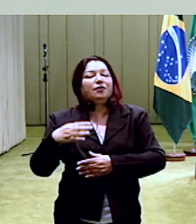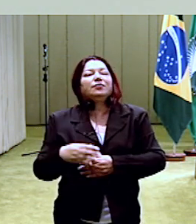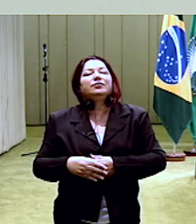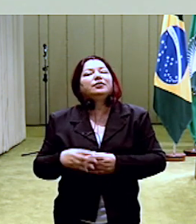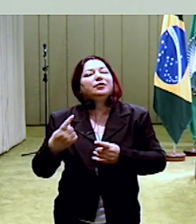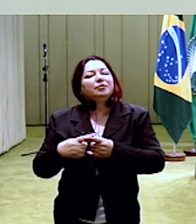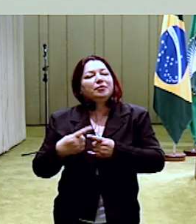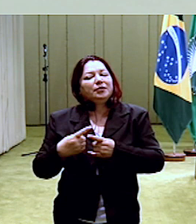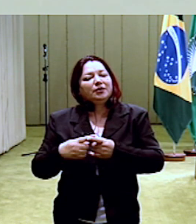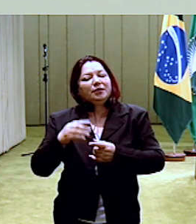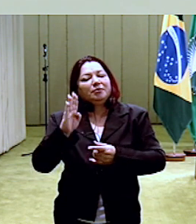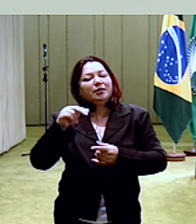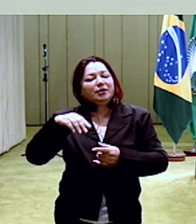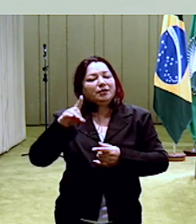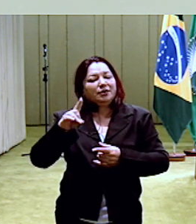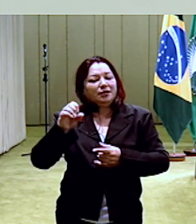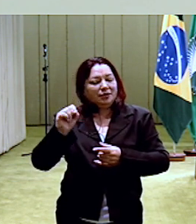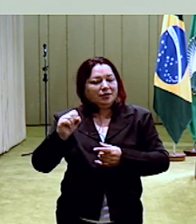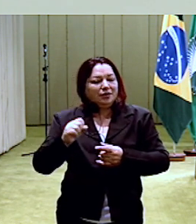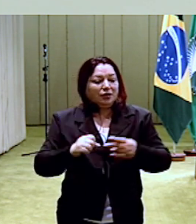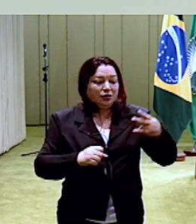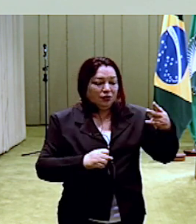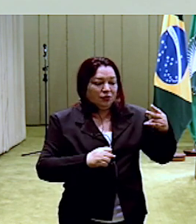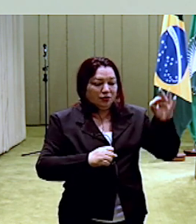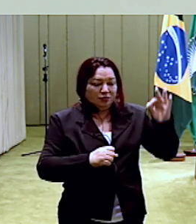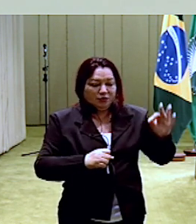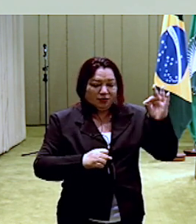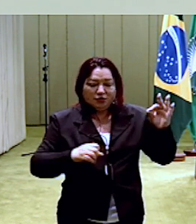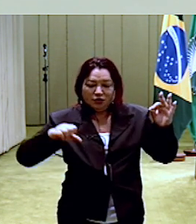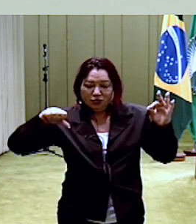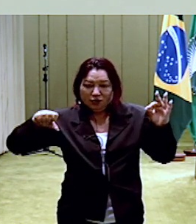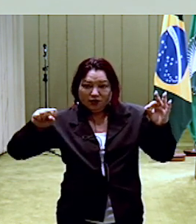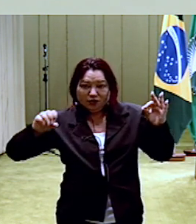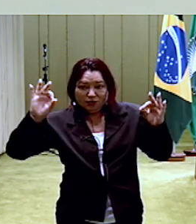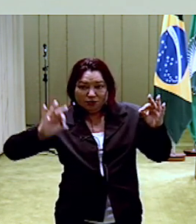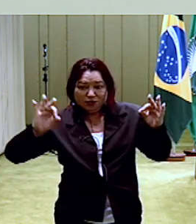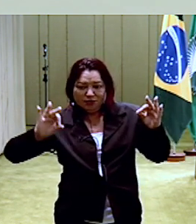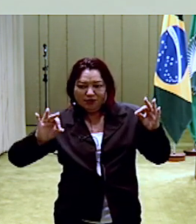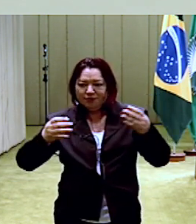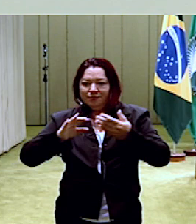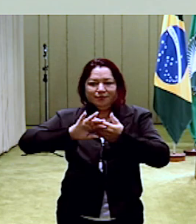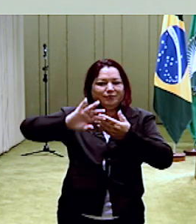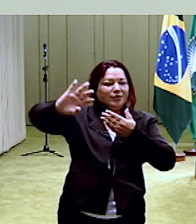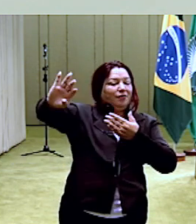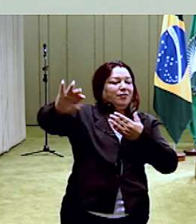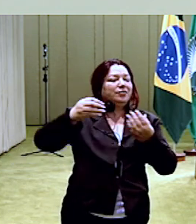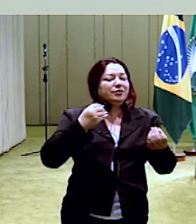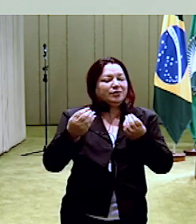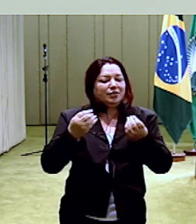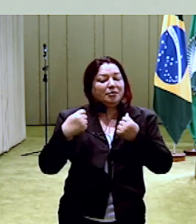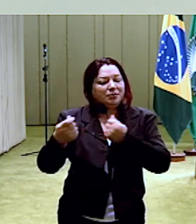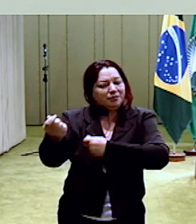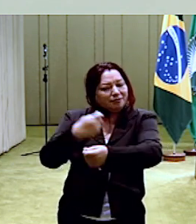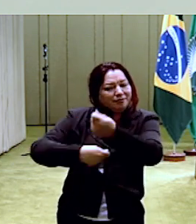Exim, até porque não faz sentido. O Brasil é 2% do PIB global, isso significa que 98% do mercado está fora do Brasil. E eu não posso